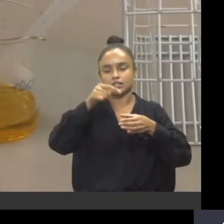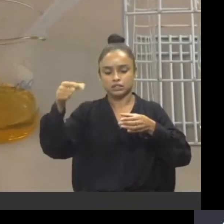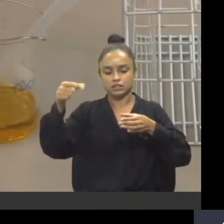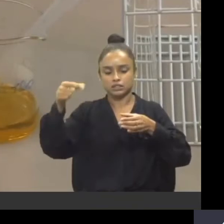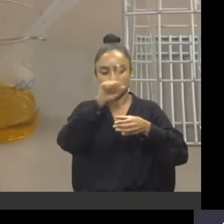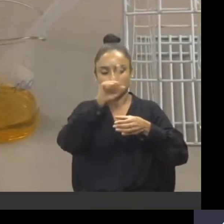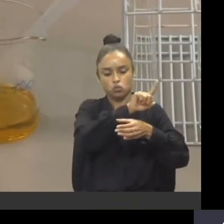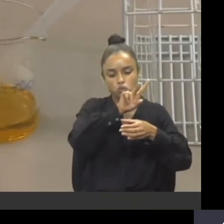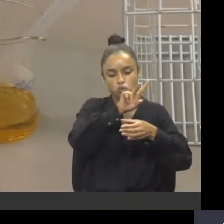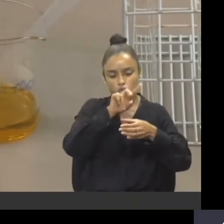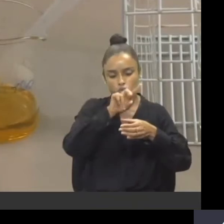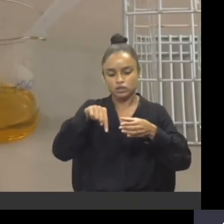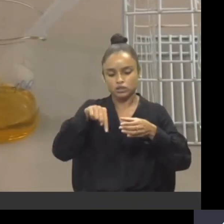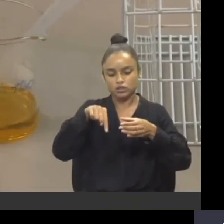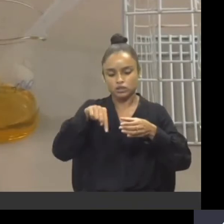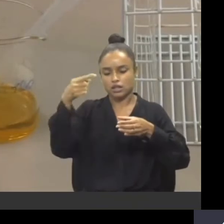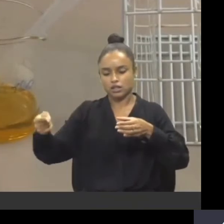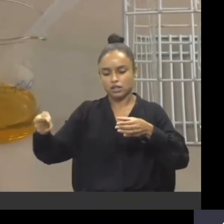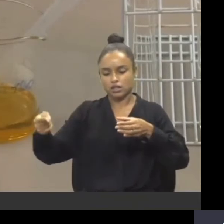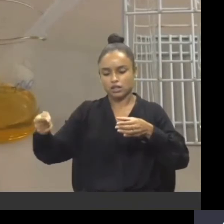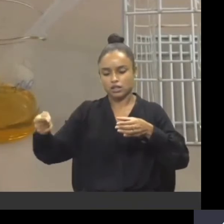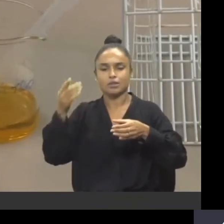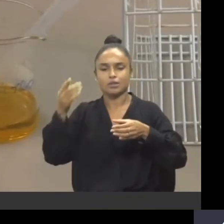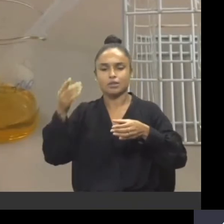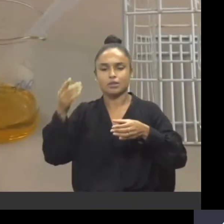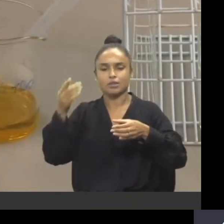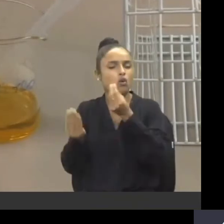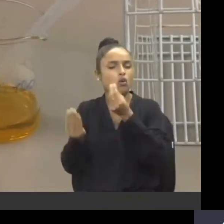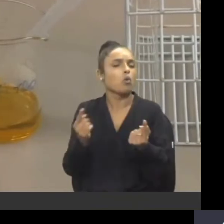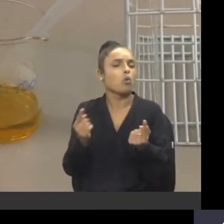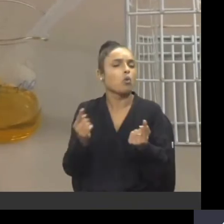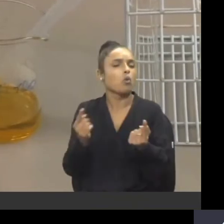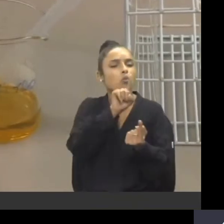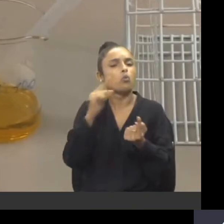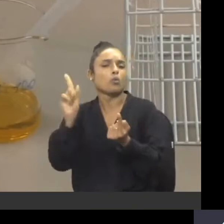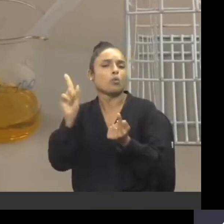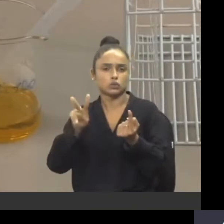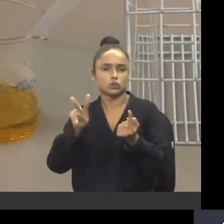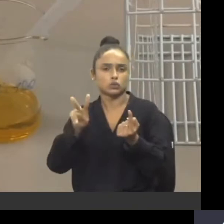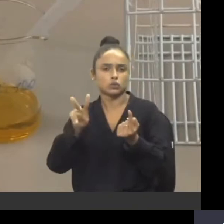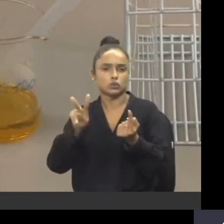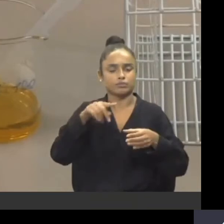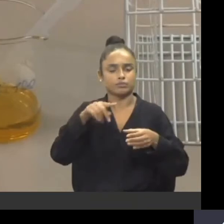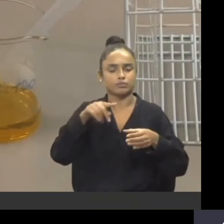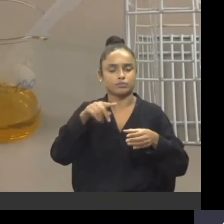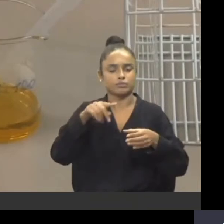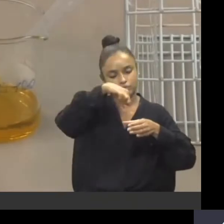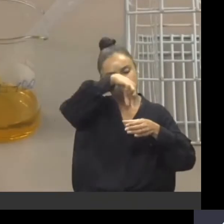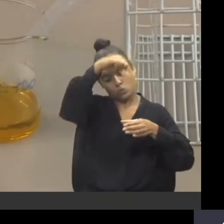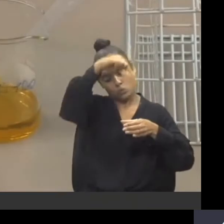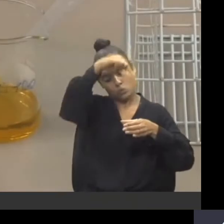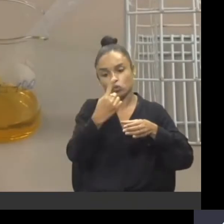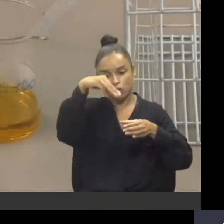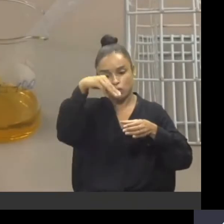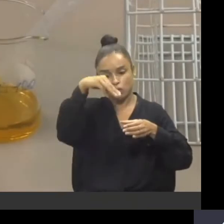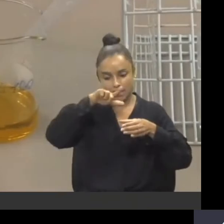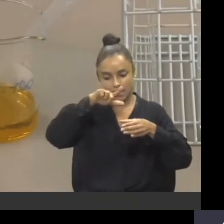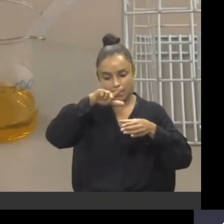depois o reconhecimento dos 2 compostos. E nós vamos adicionar 1 ml no tubo de ensaio